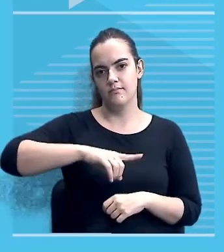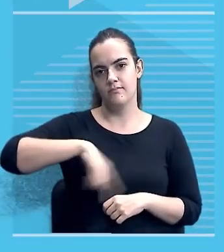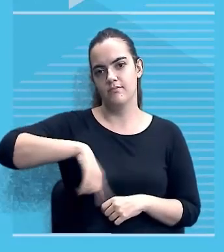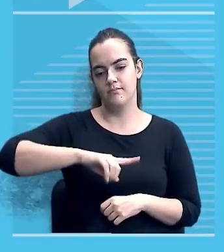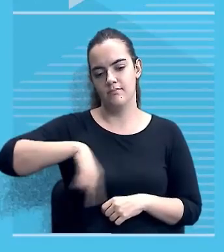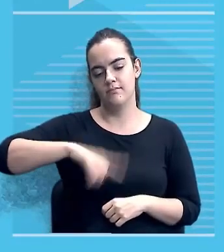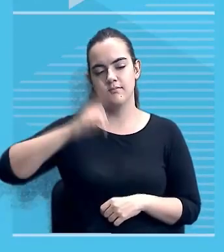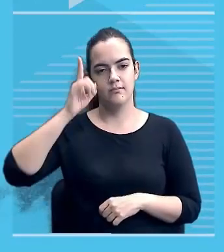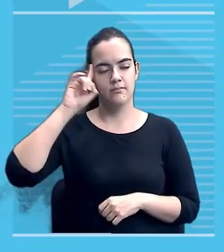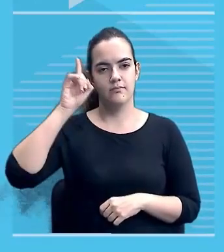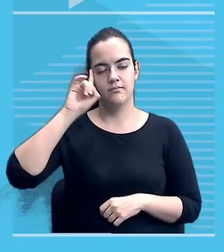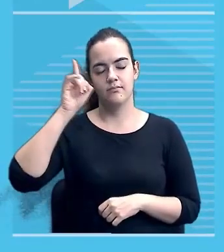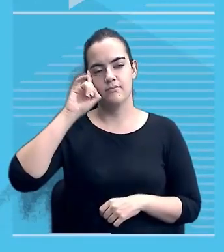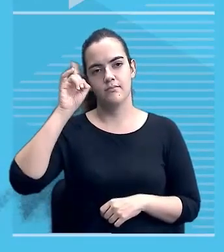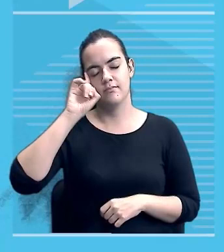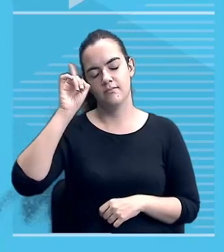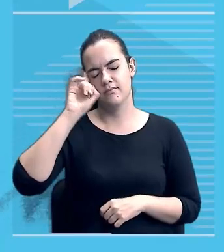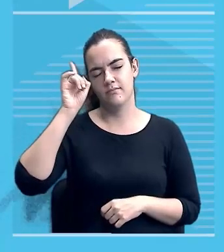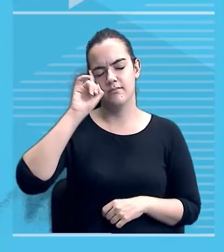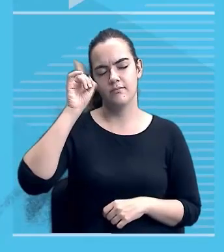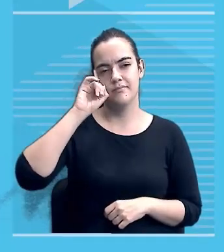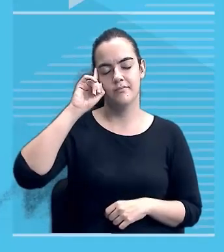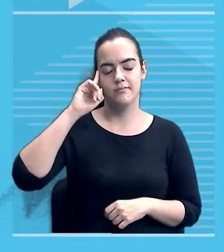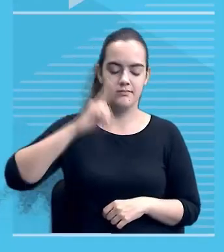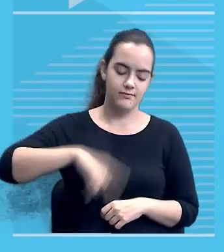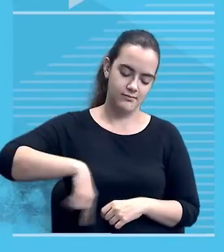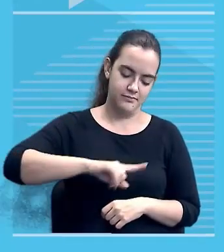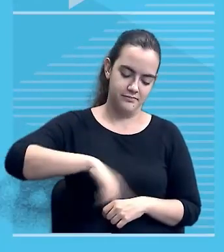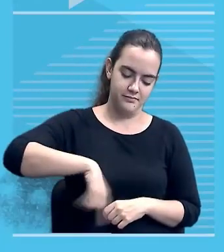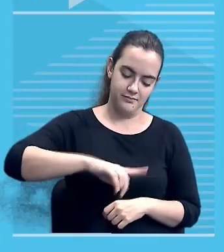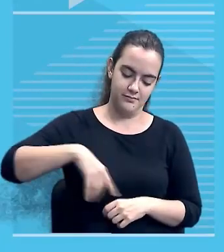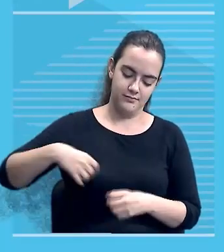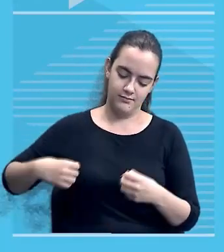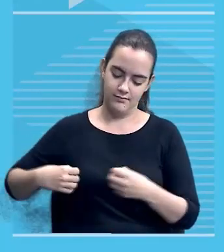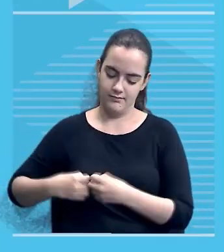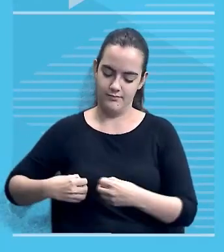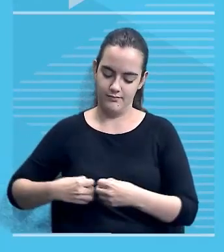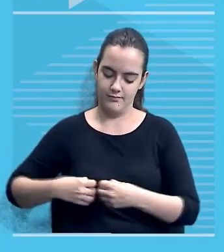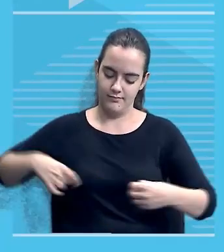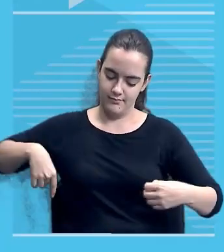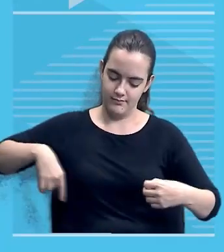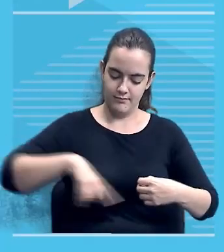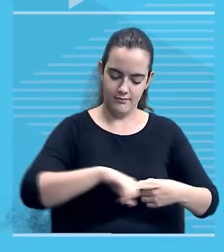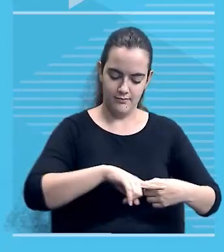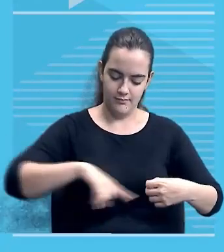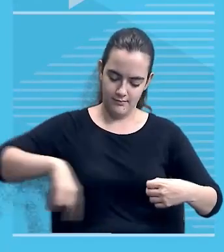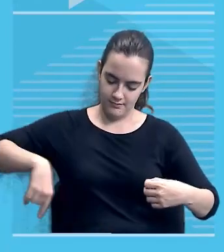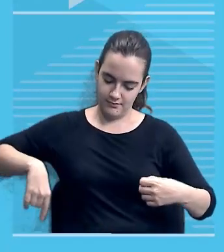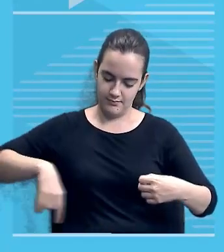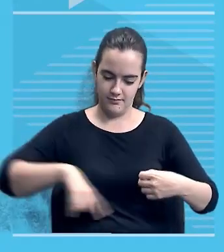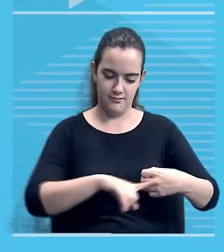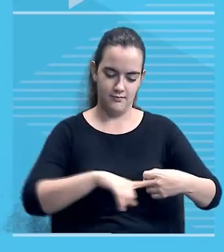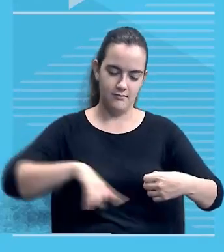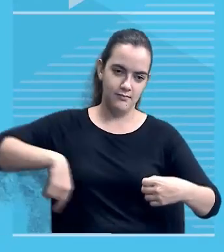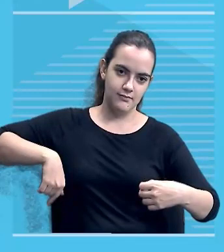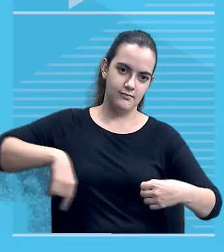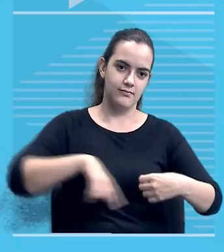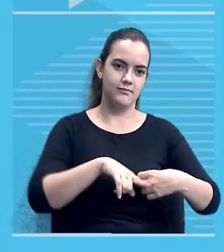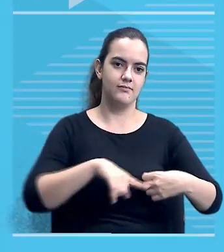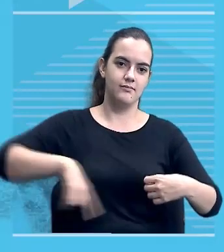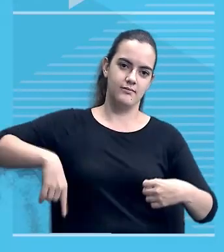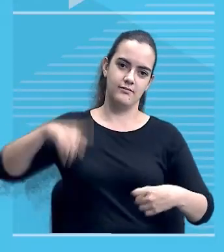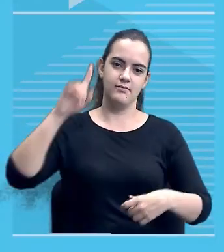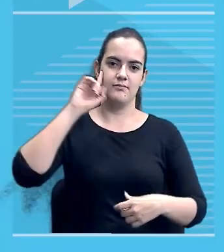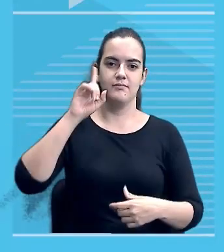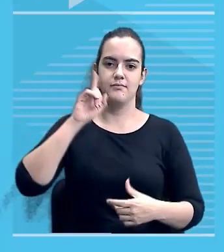a população faz né de todos os dias né E só corre muito em áreas de grandes metrópoles né essa população de cidade